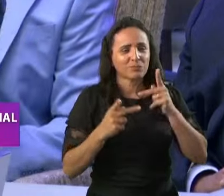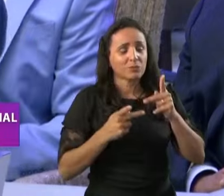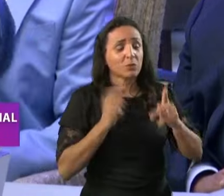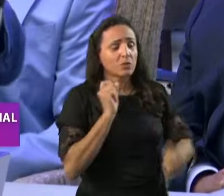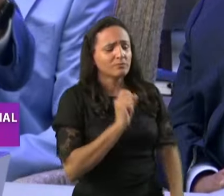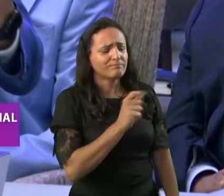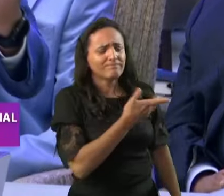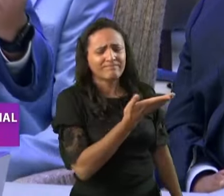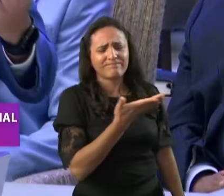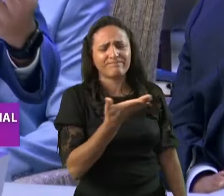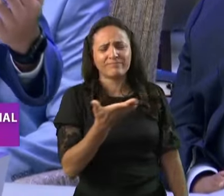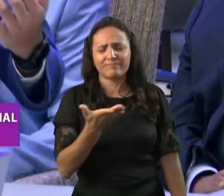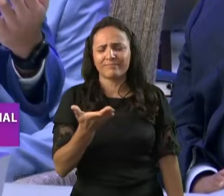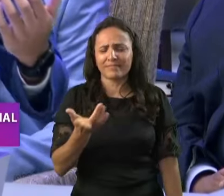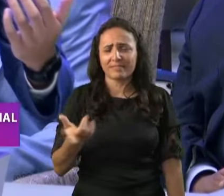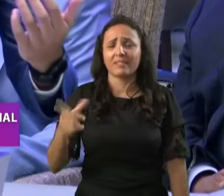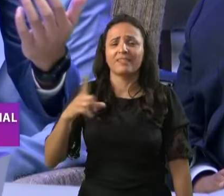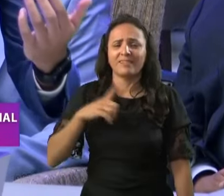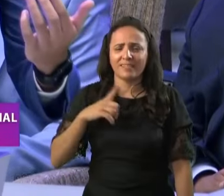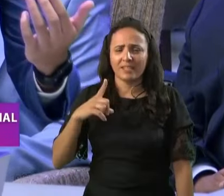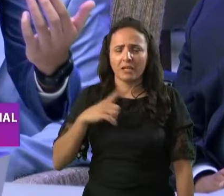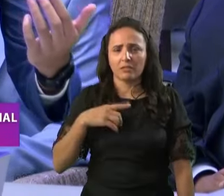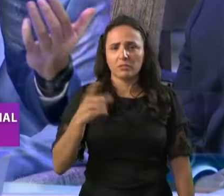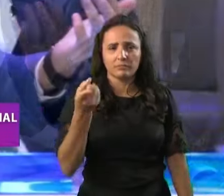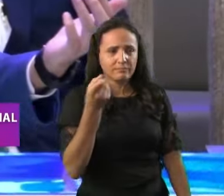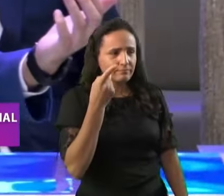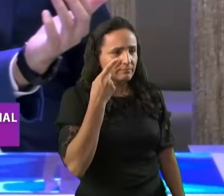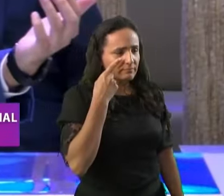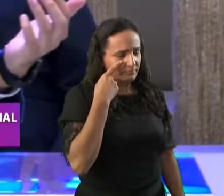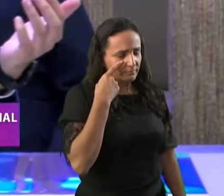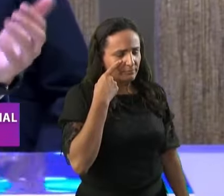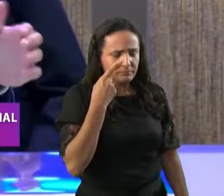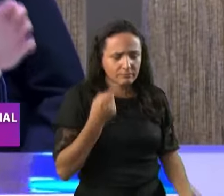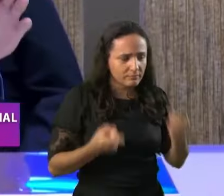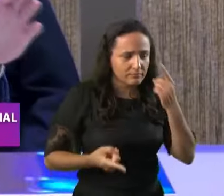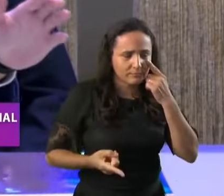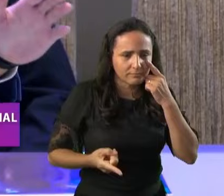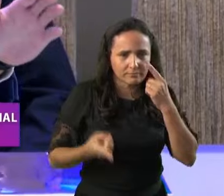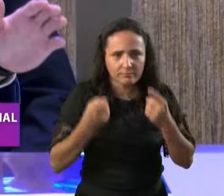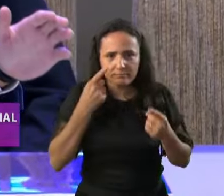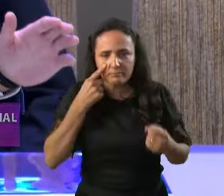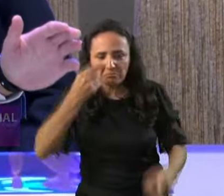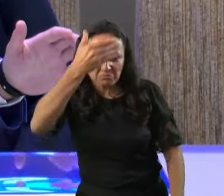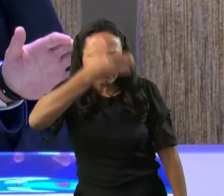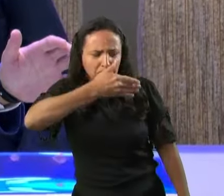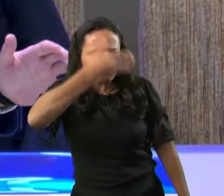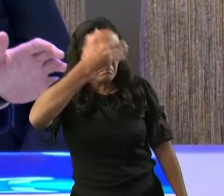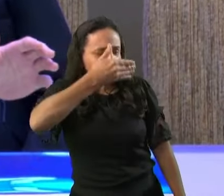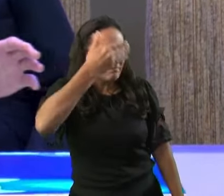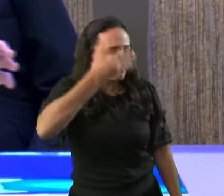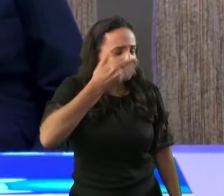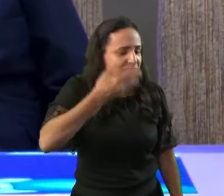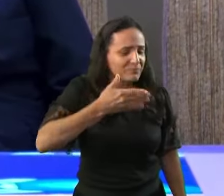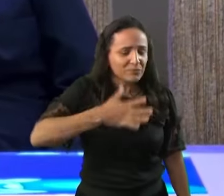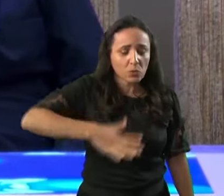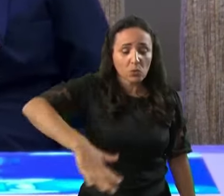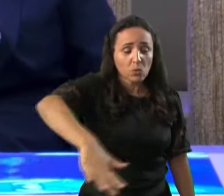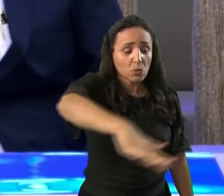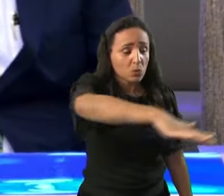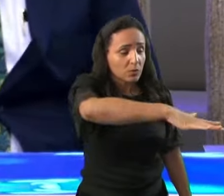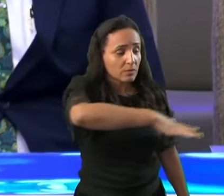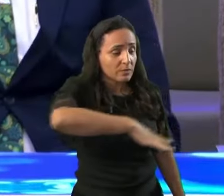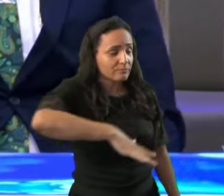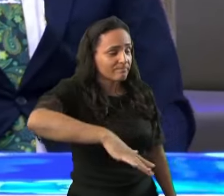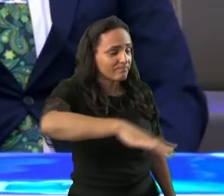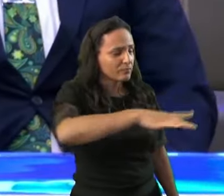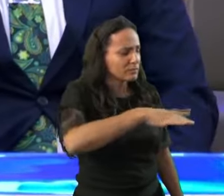o que adianta ter os olhos e não enxergar? Ter à